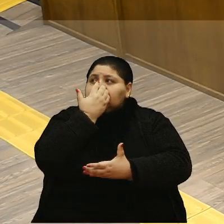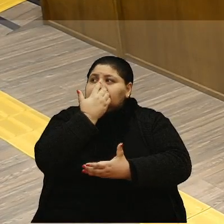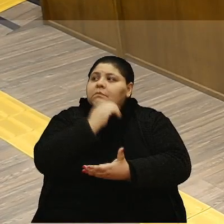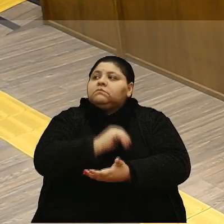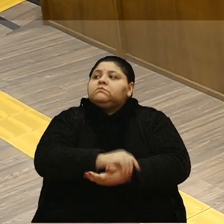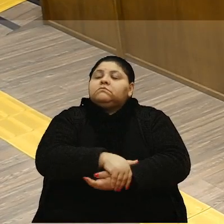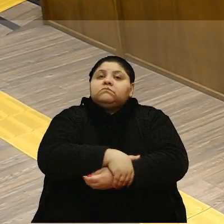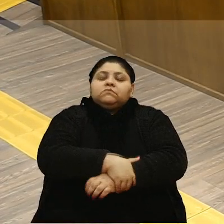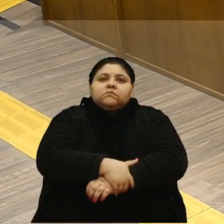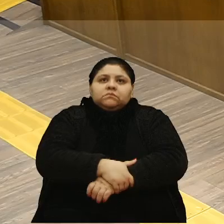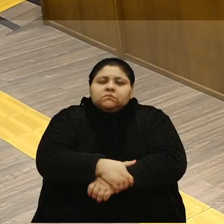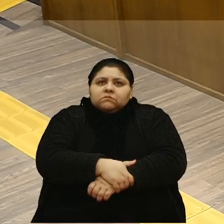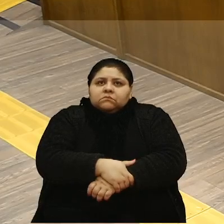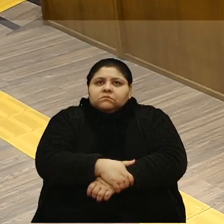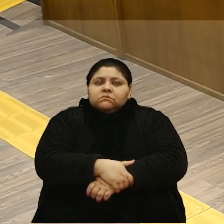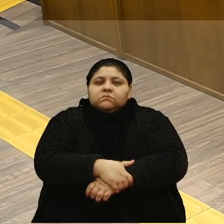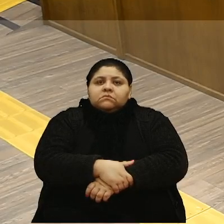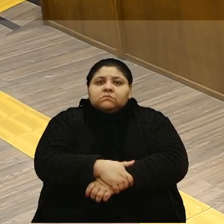Agora vem.